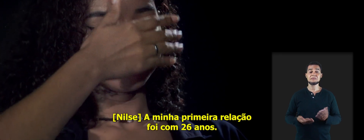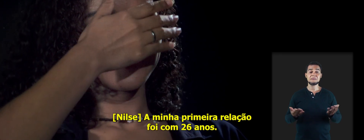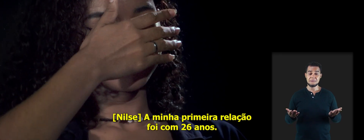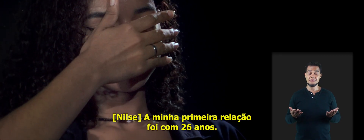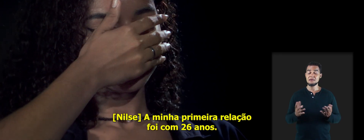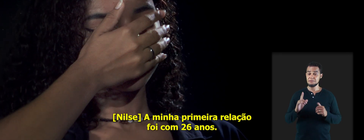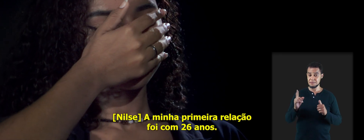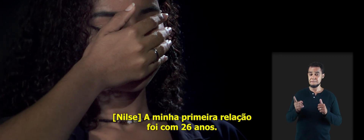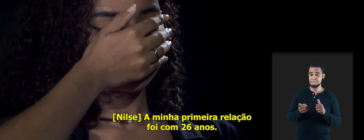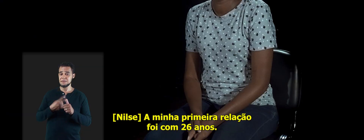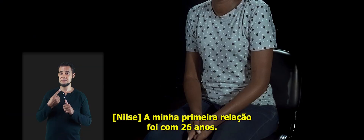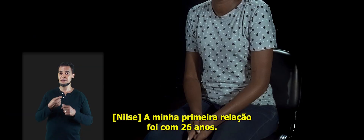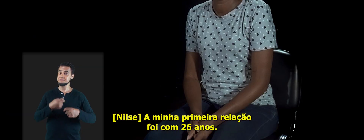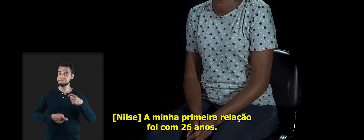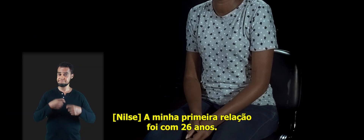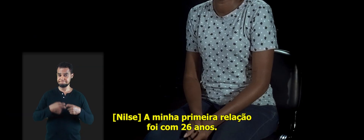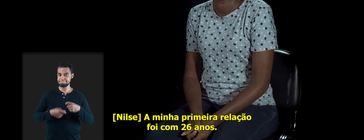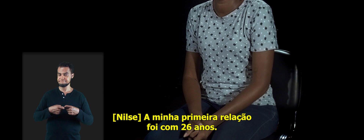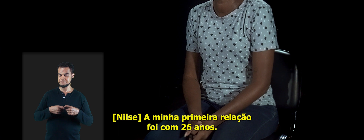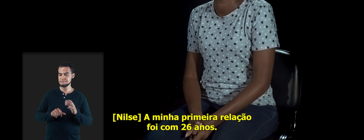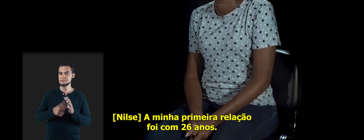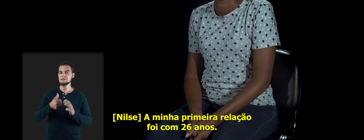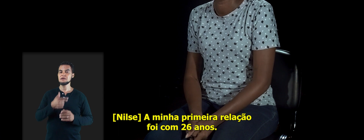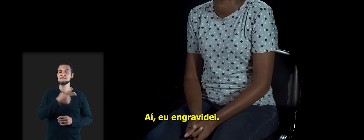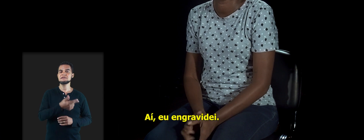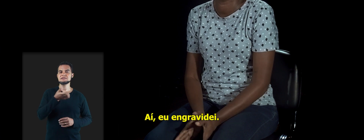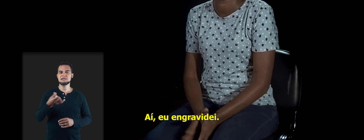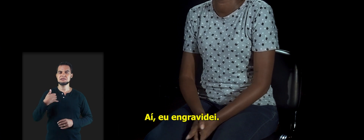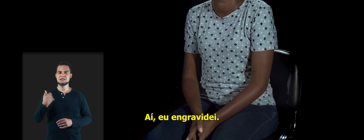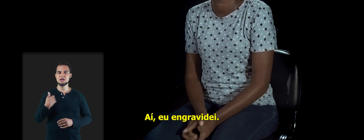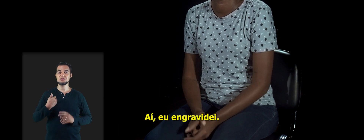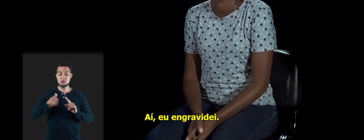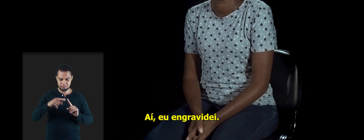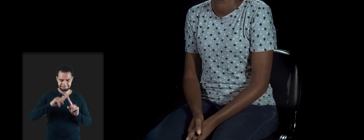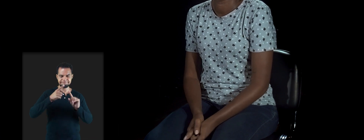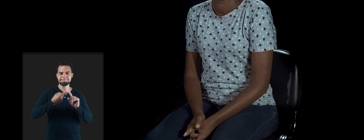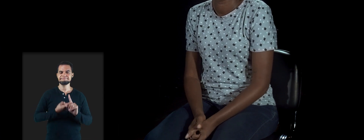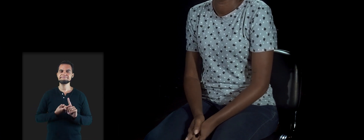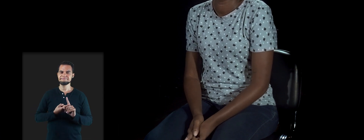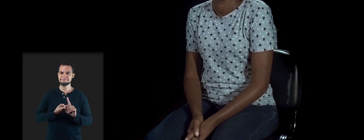Minha primeira relação foi com 26 anos. Aí eu engravidei.